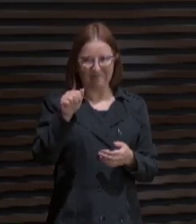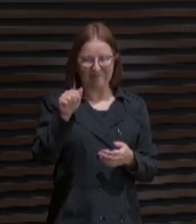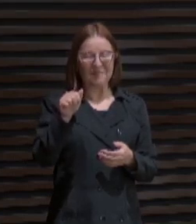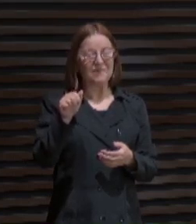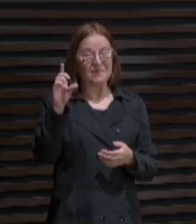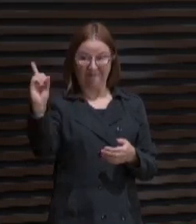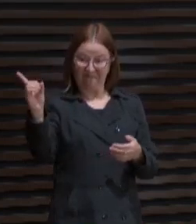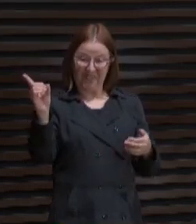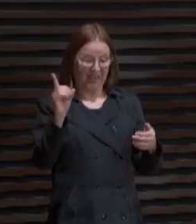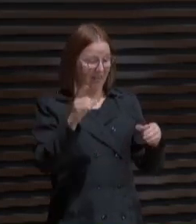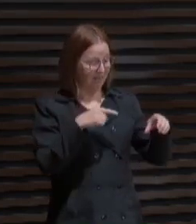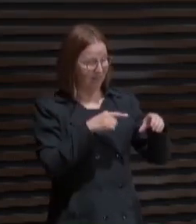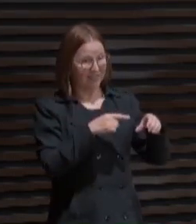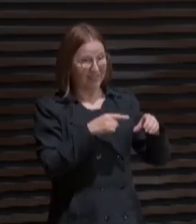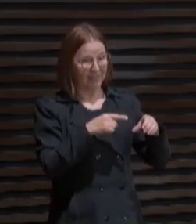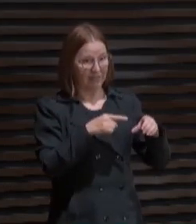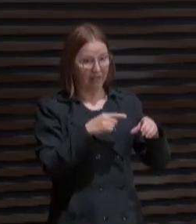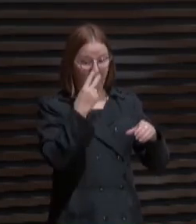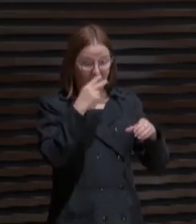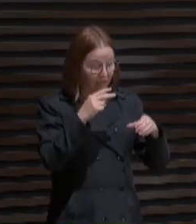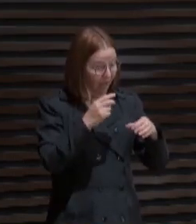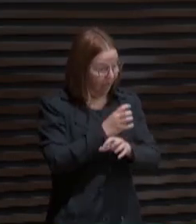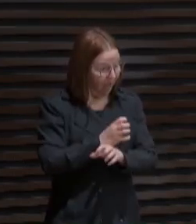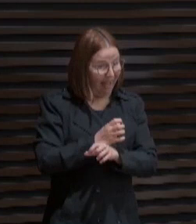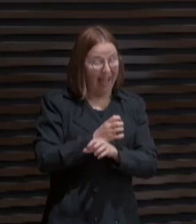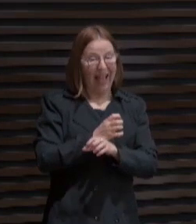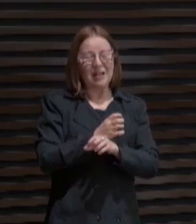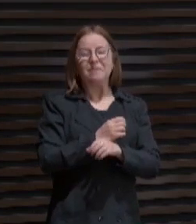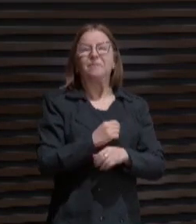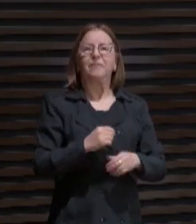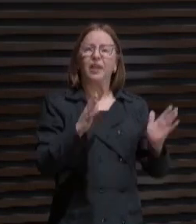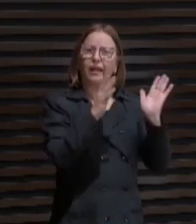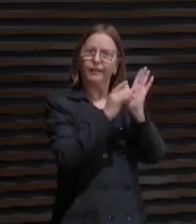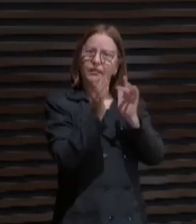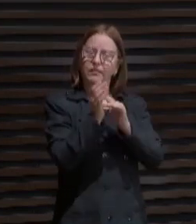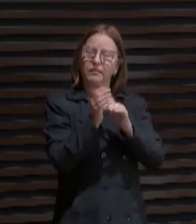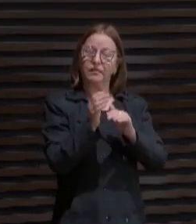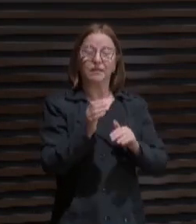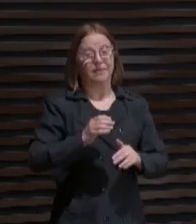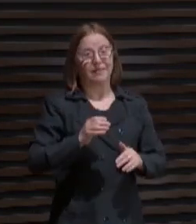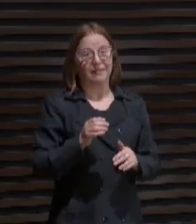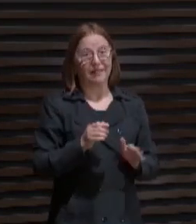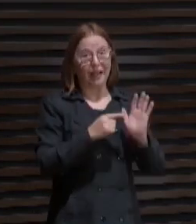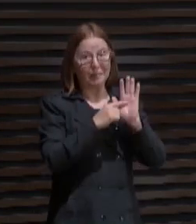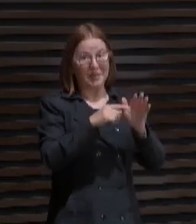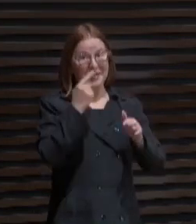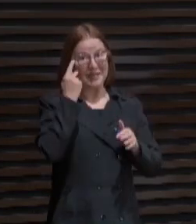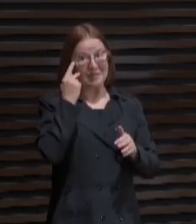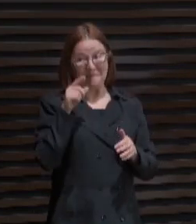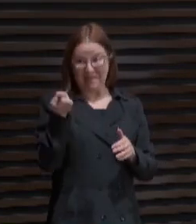vem, bate no ombro de Maria Madalena, e essa mulher corre